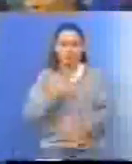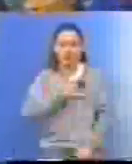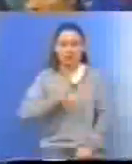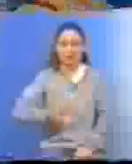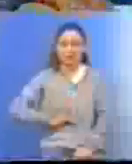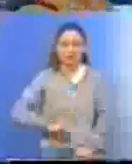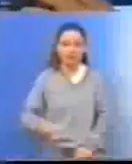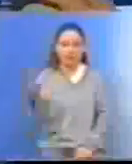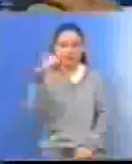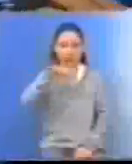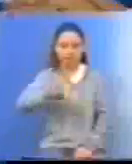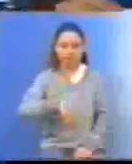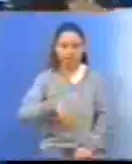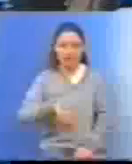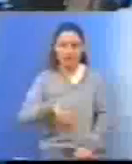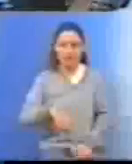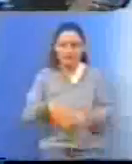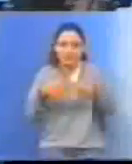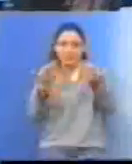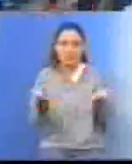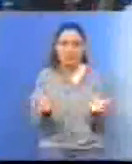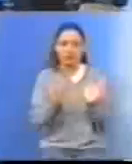quando Jesus chegar,